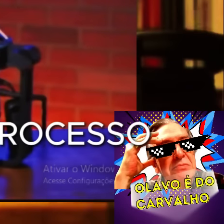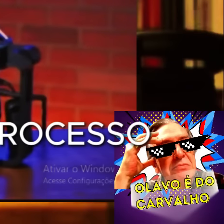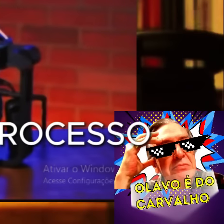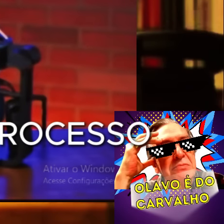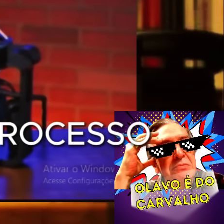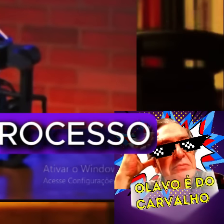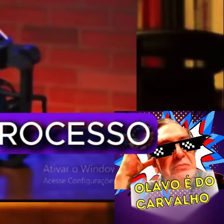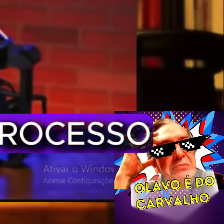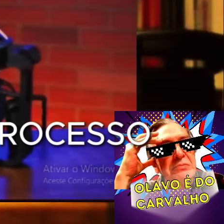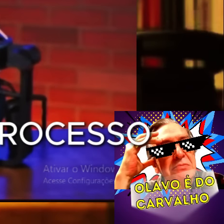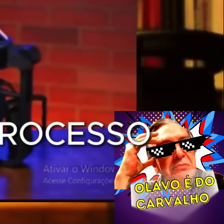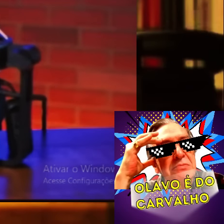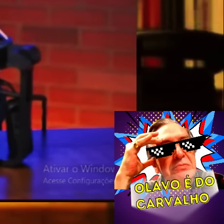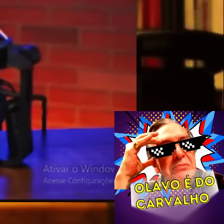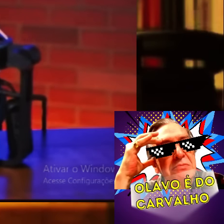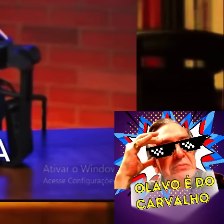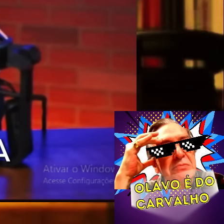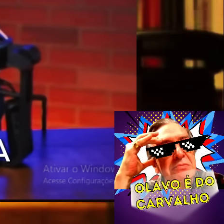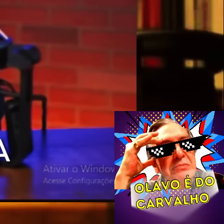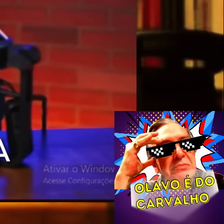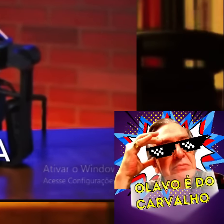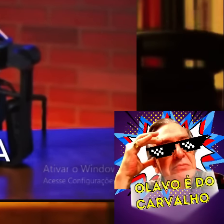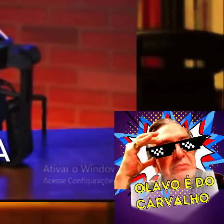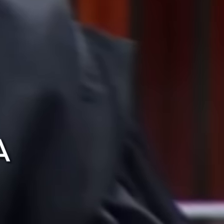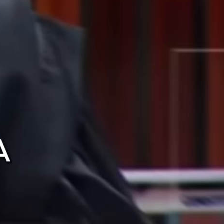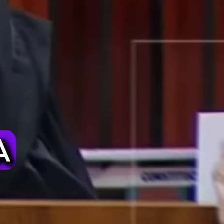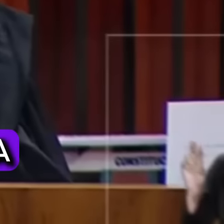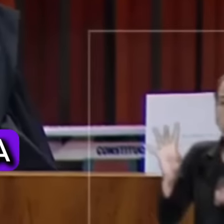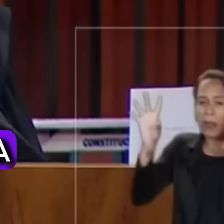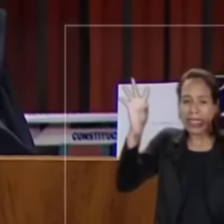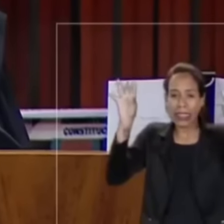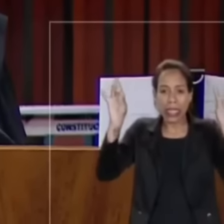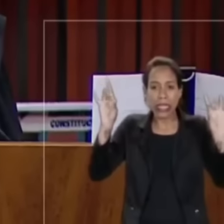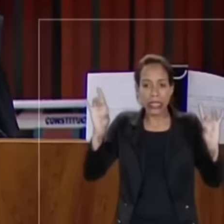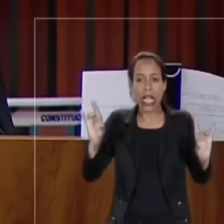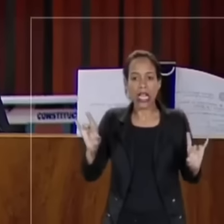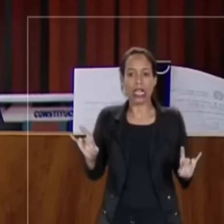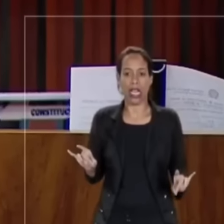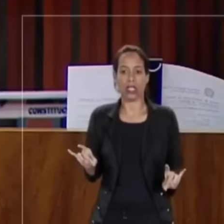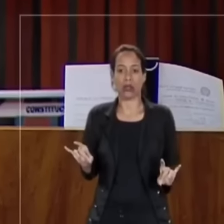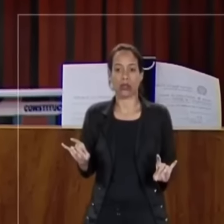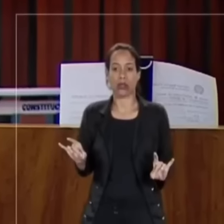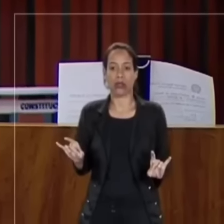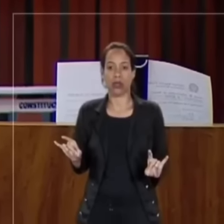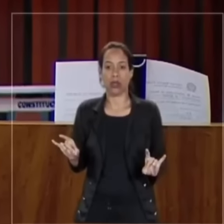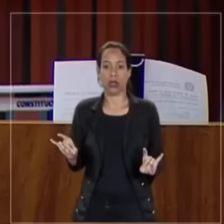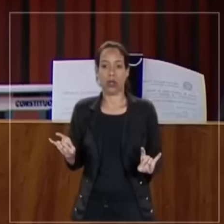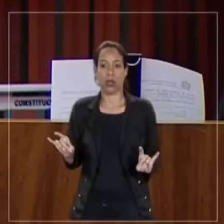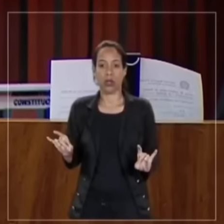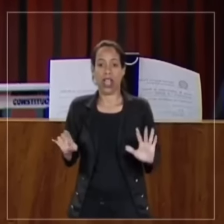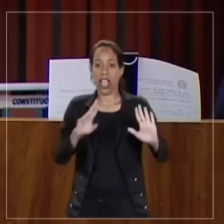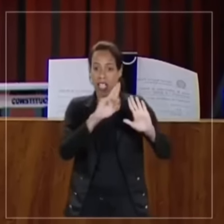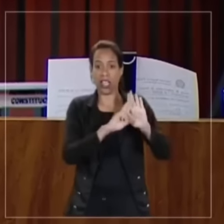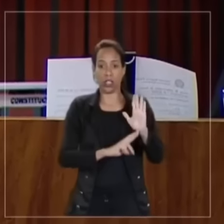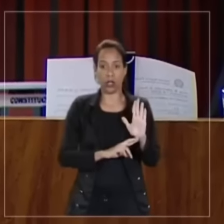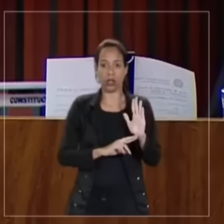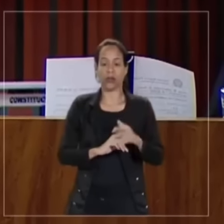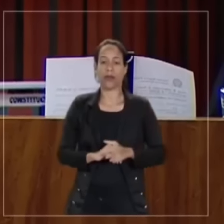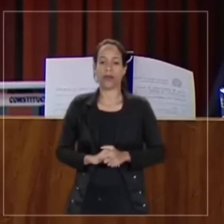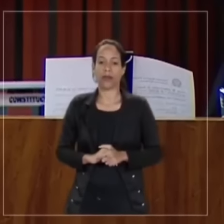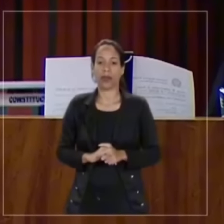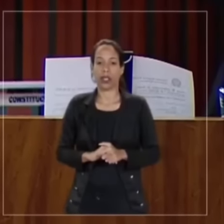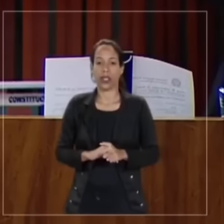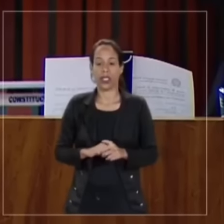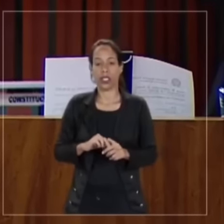Desde que vocês cumpram o devido processo legal. Agora, não esperem moleza. Não esperem moleza. Não esperem, ah, não, veja